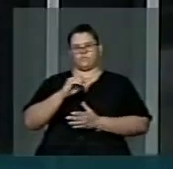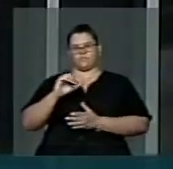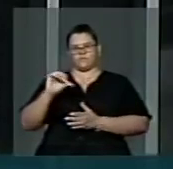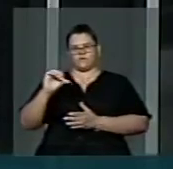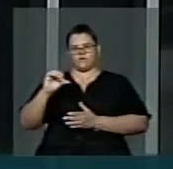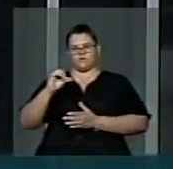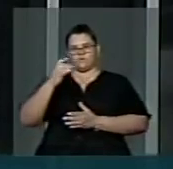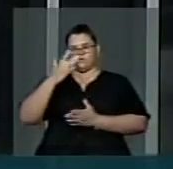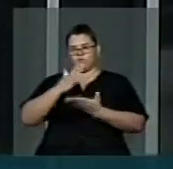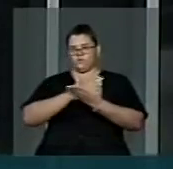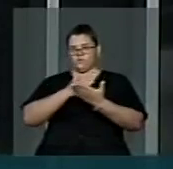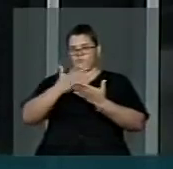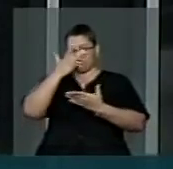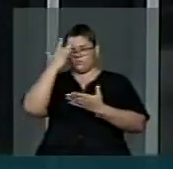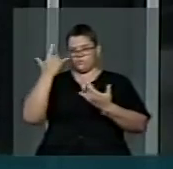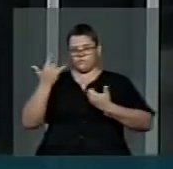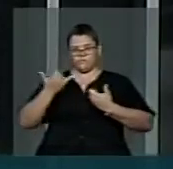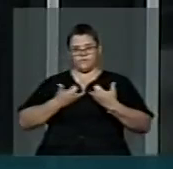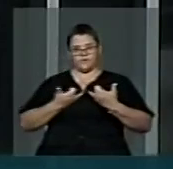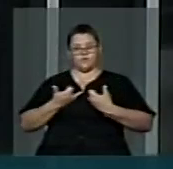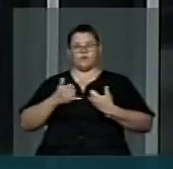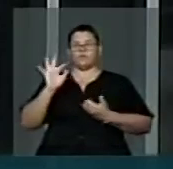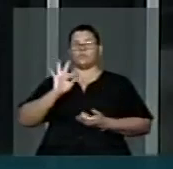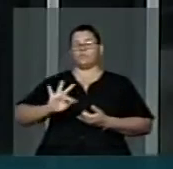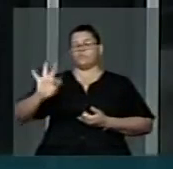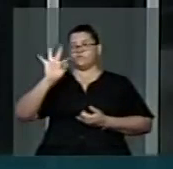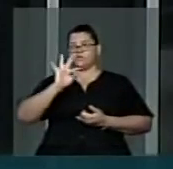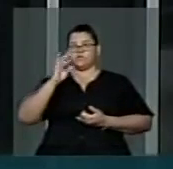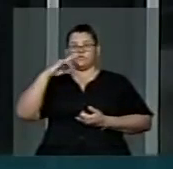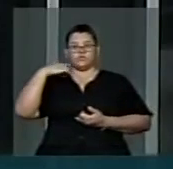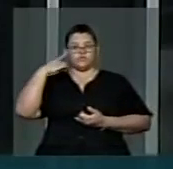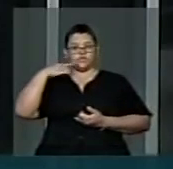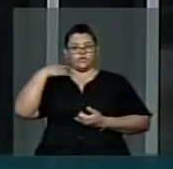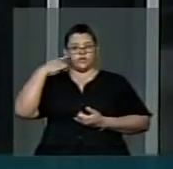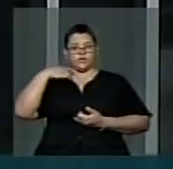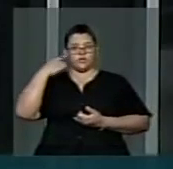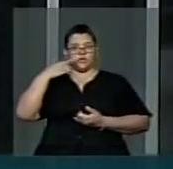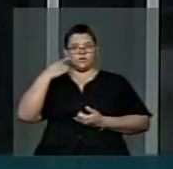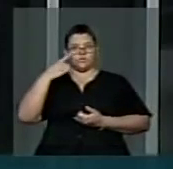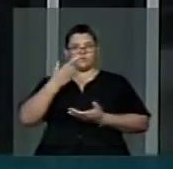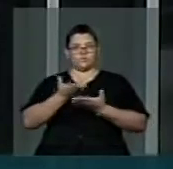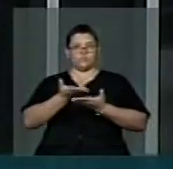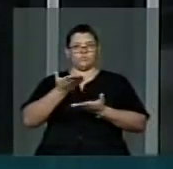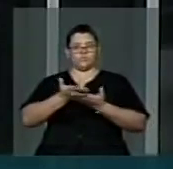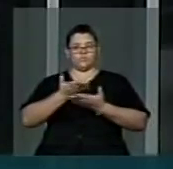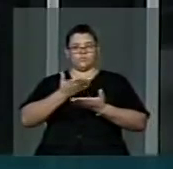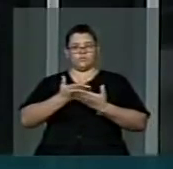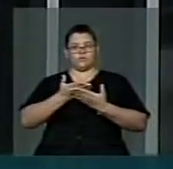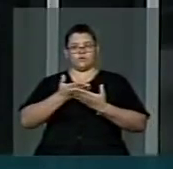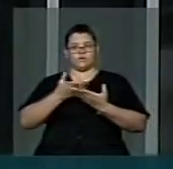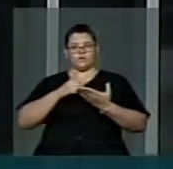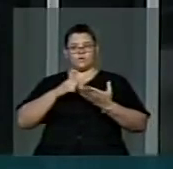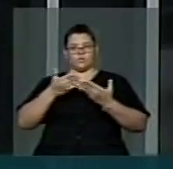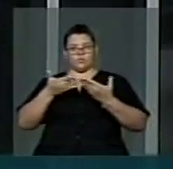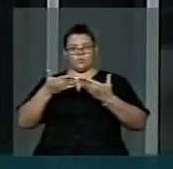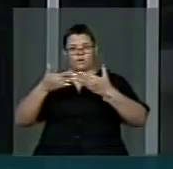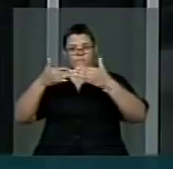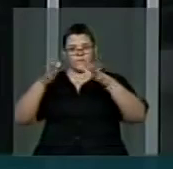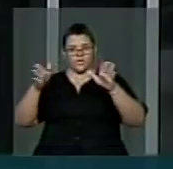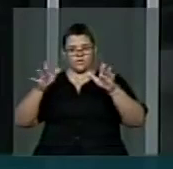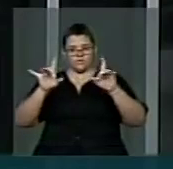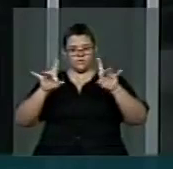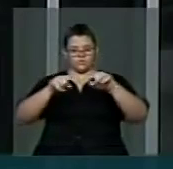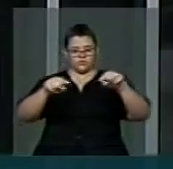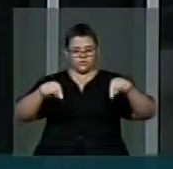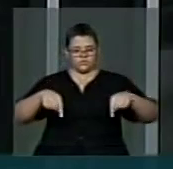que faculdades de direito foram abertas em salas de cinema para que